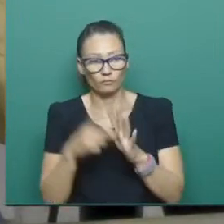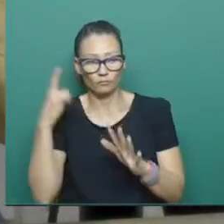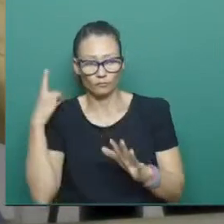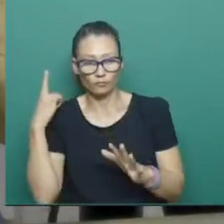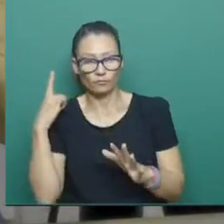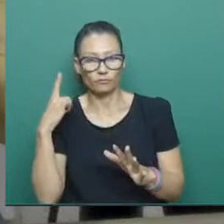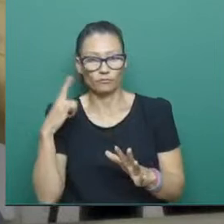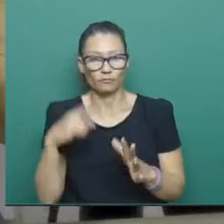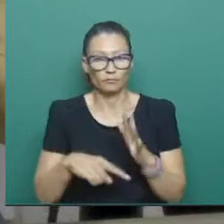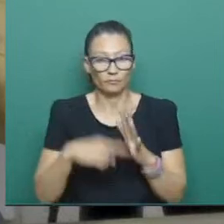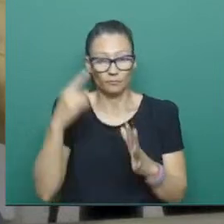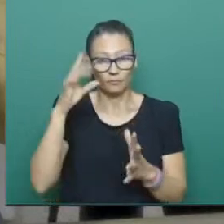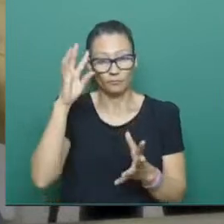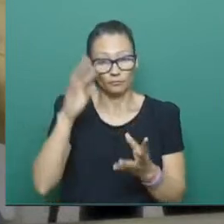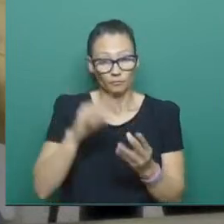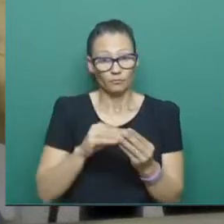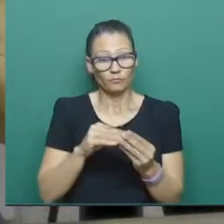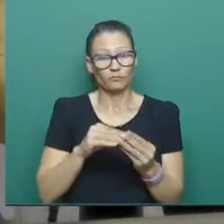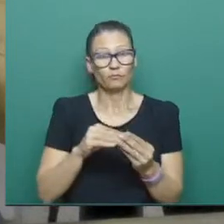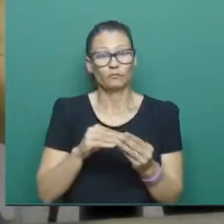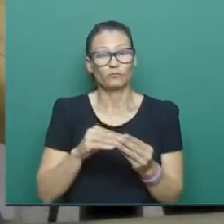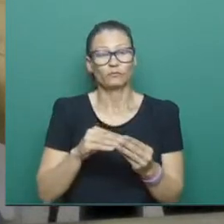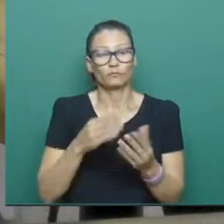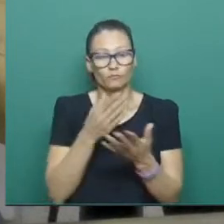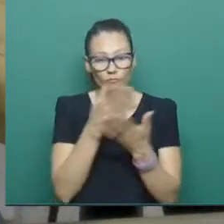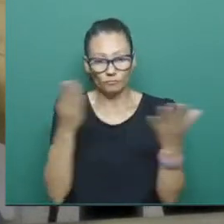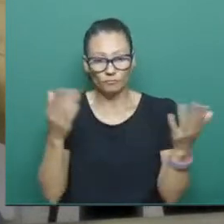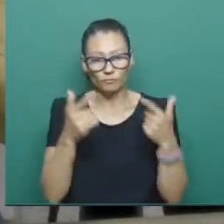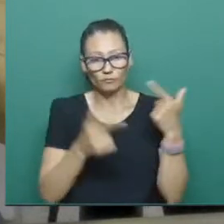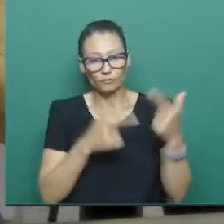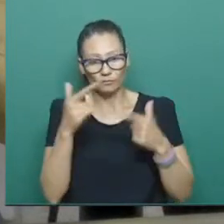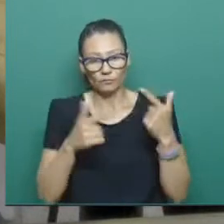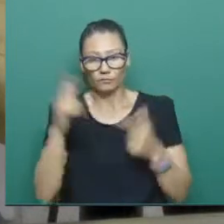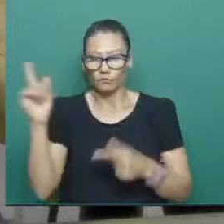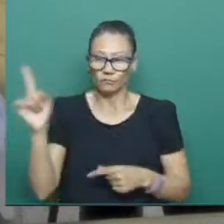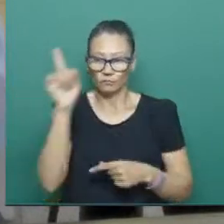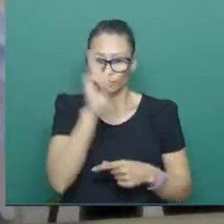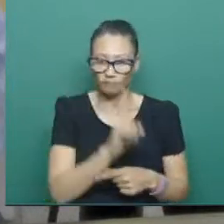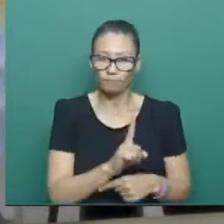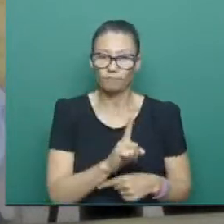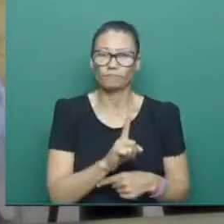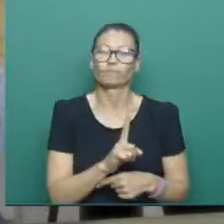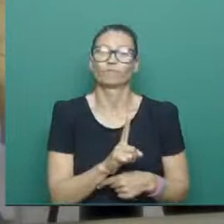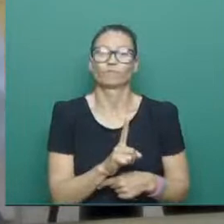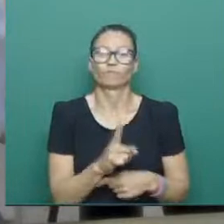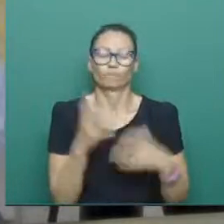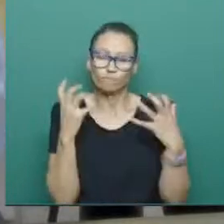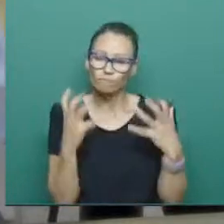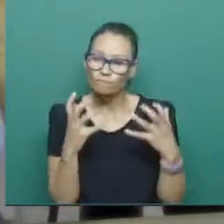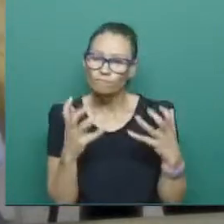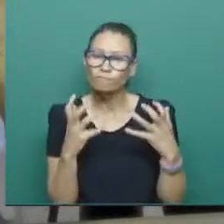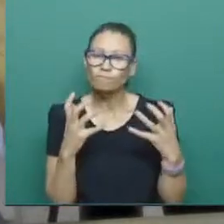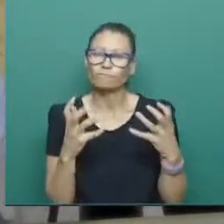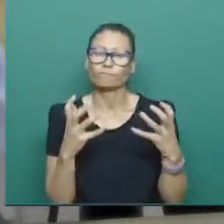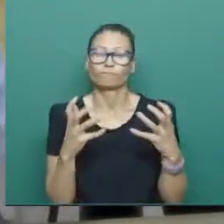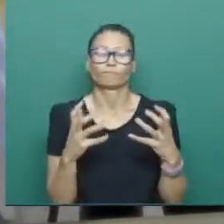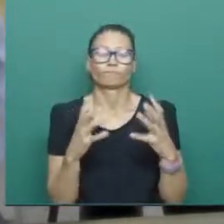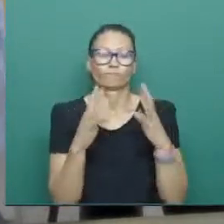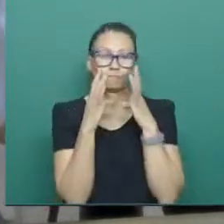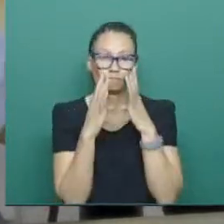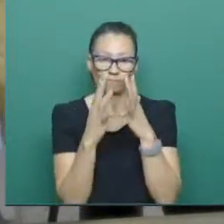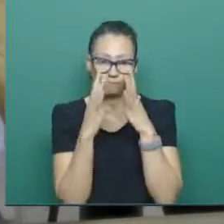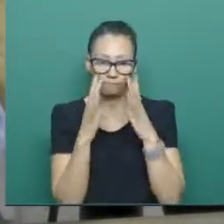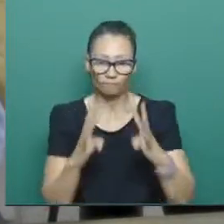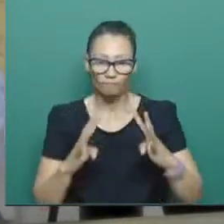conclusão que eu tirei é de que as trabalhadoras que vieram aqui vieram para querendo, né, serem escutadas, mas não